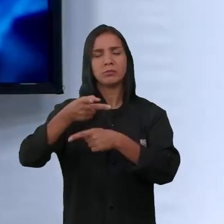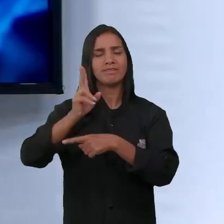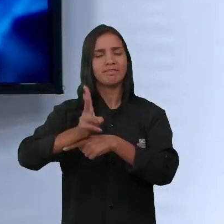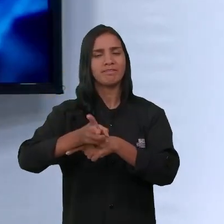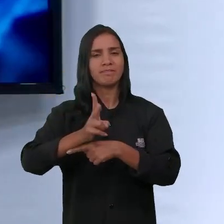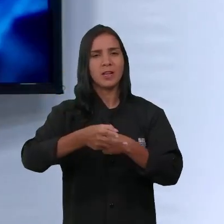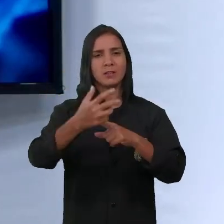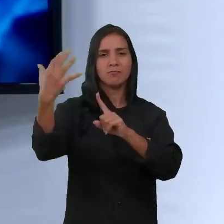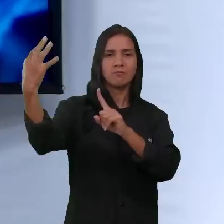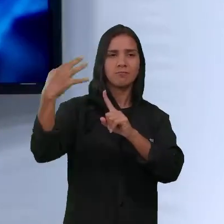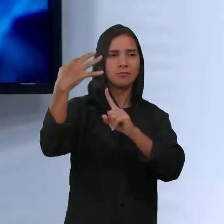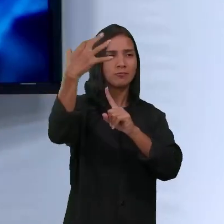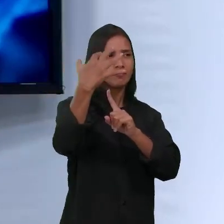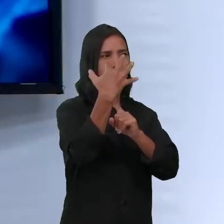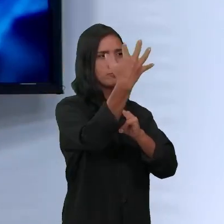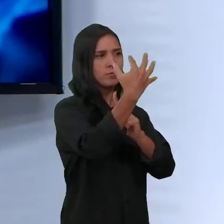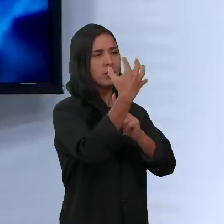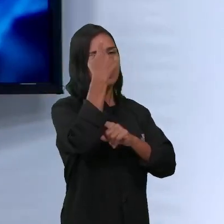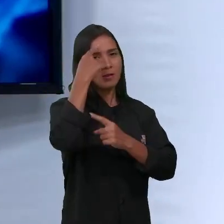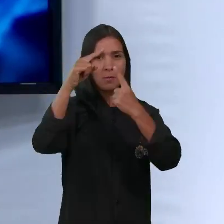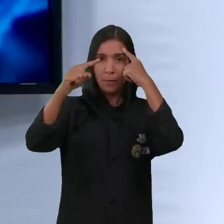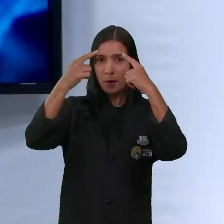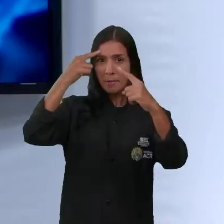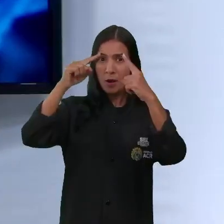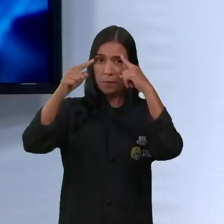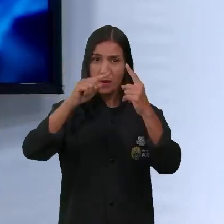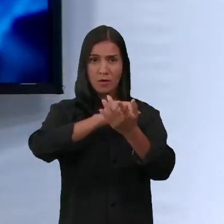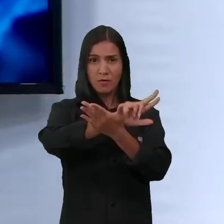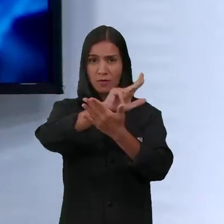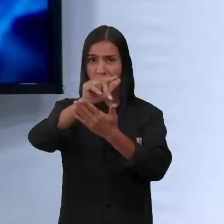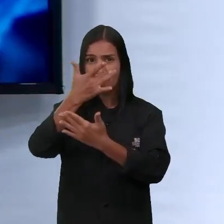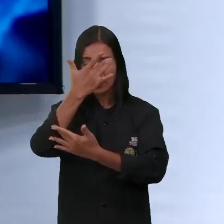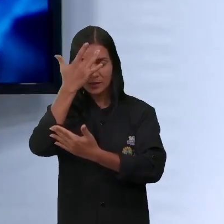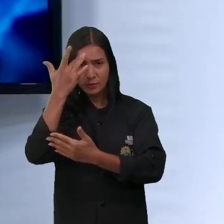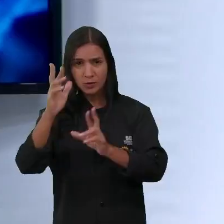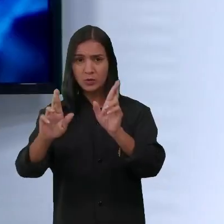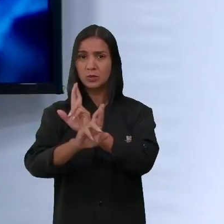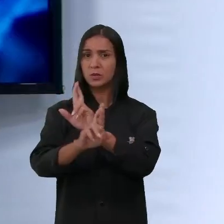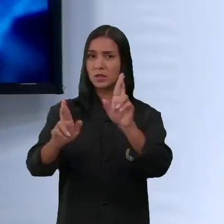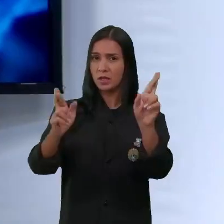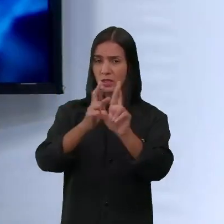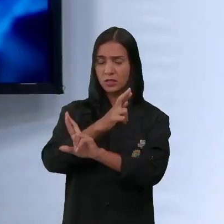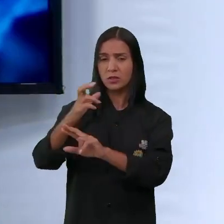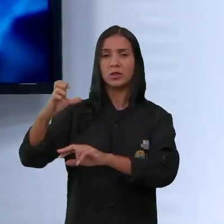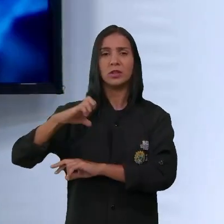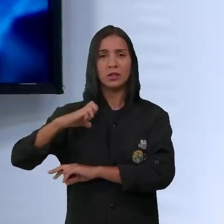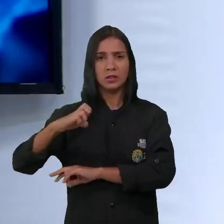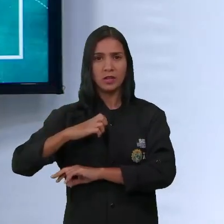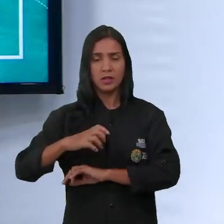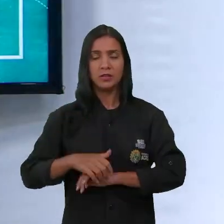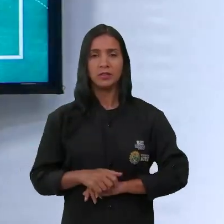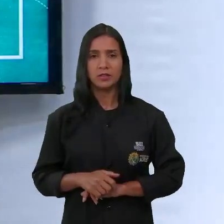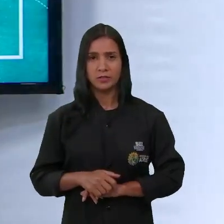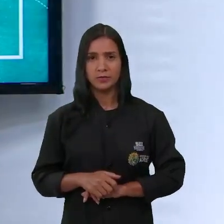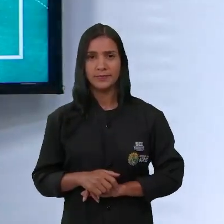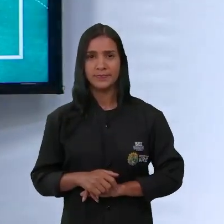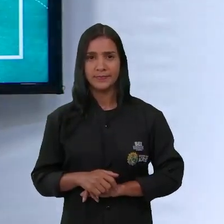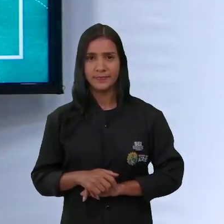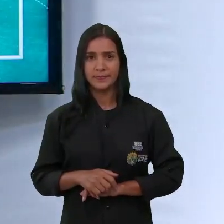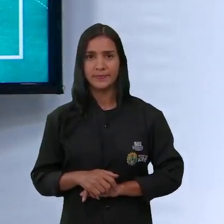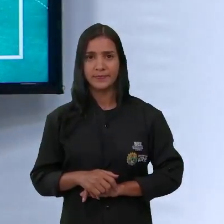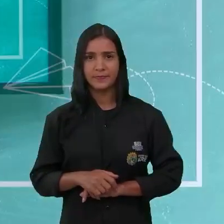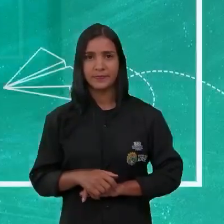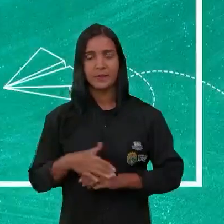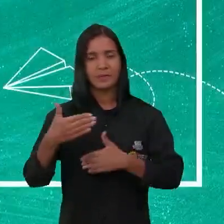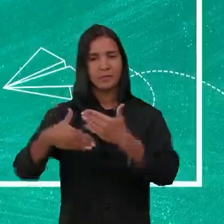a influenciar o pensamento das pessoas a respeito dessas temáticas. Vamos avançando